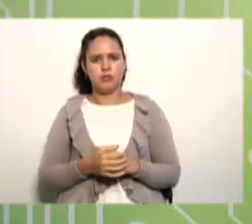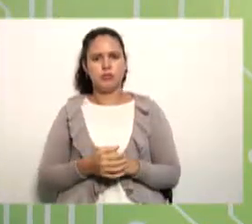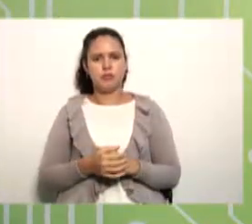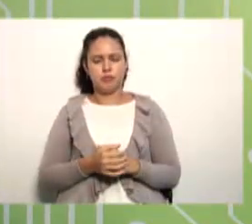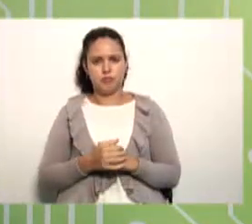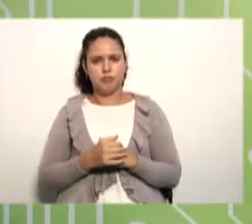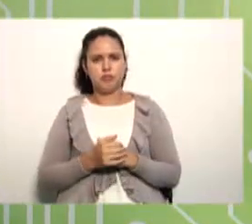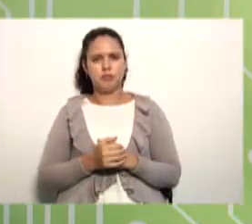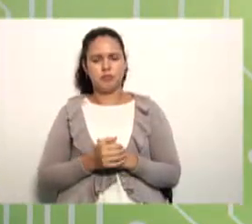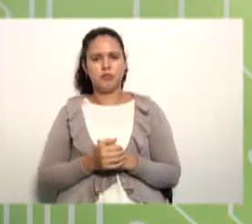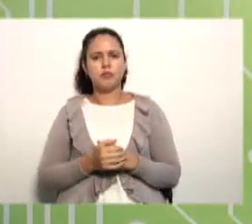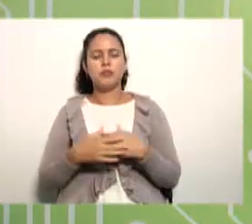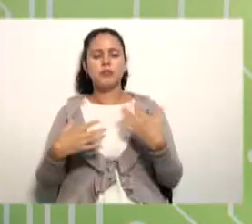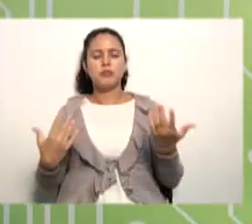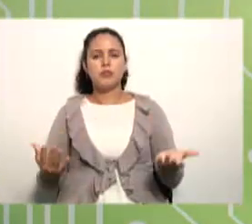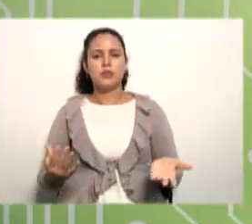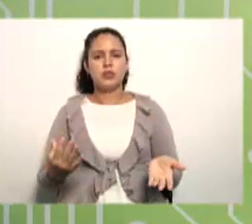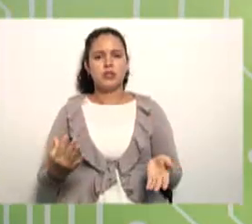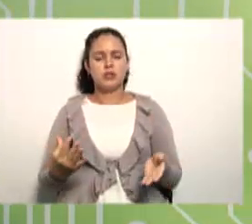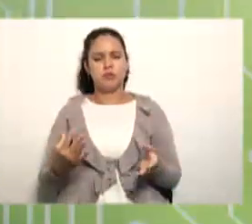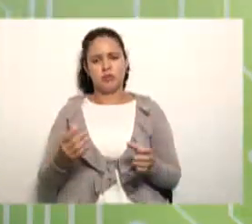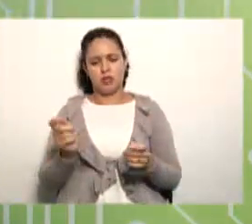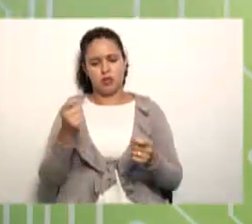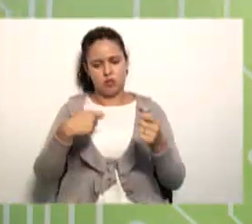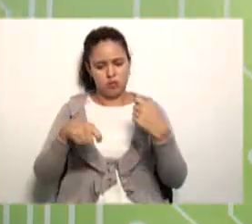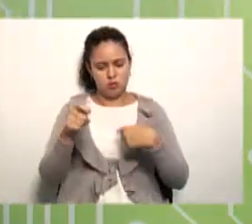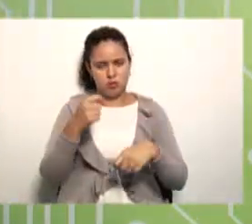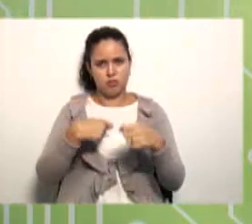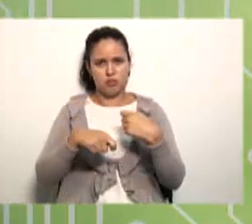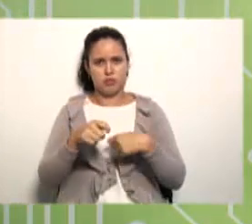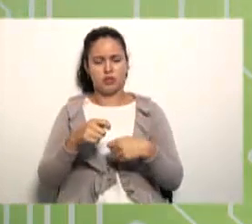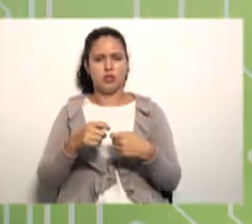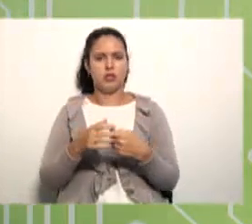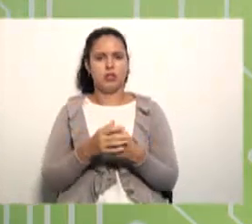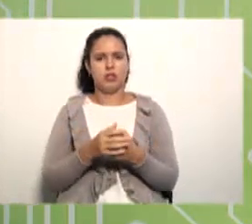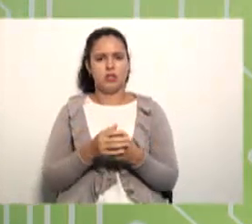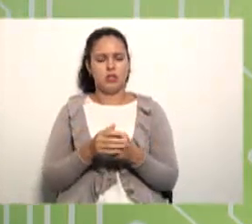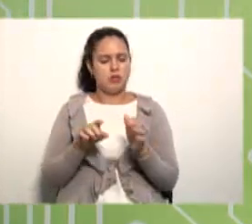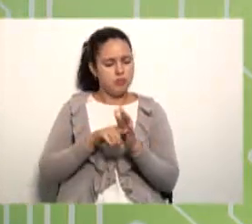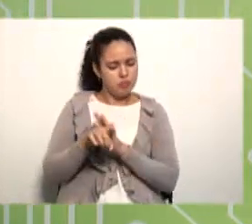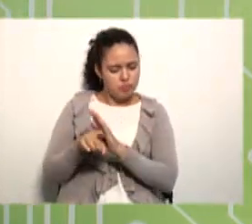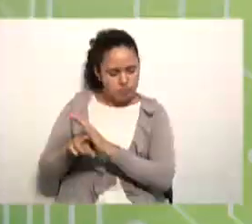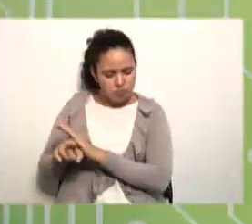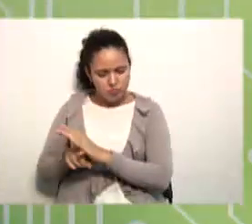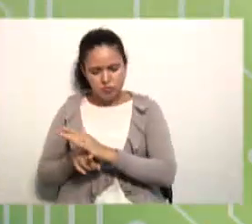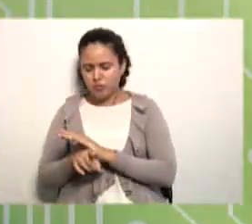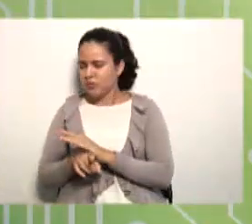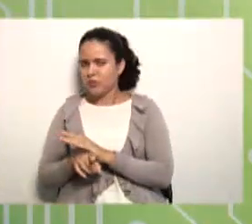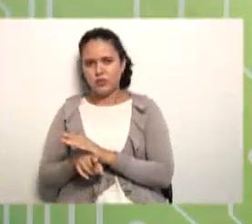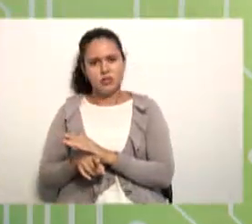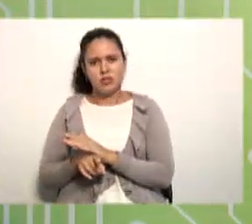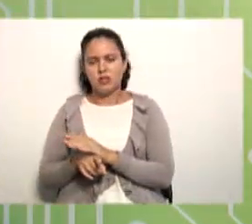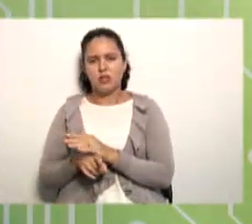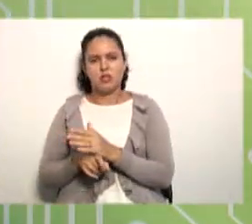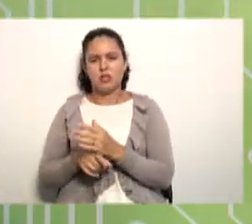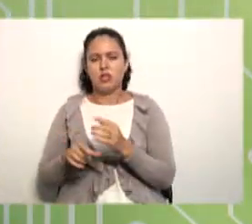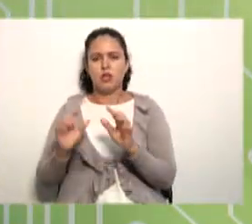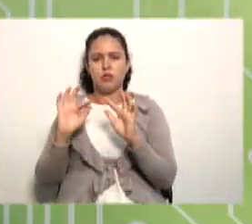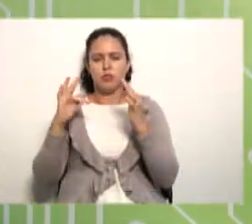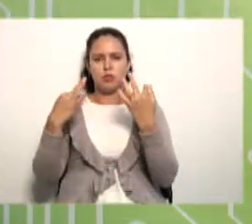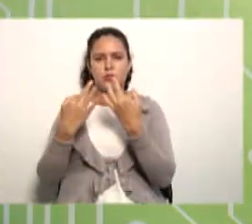vida, que são fatores que a economia não mede. São coisas que, quando a gente fala assim, de valores dos